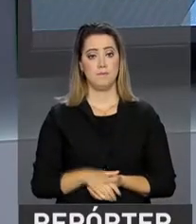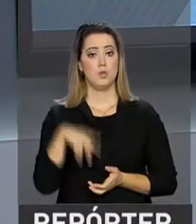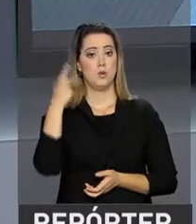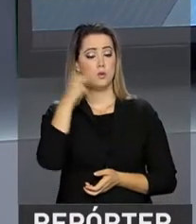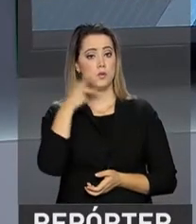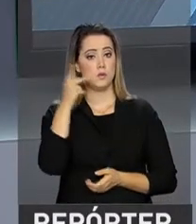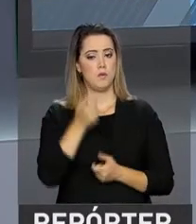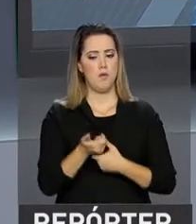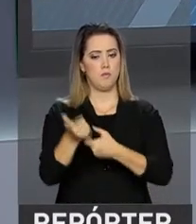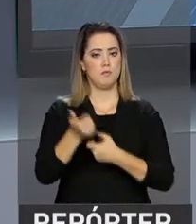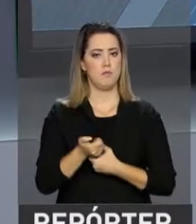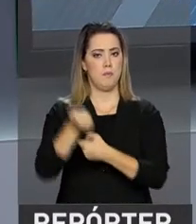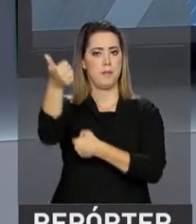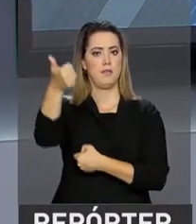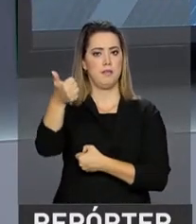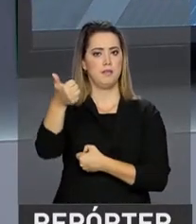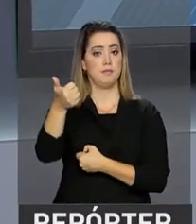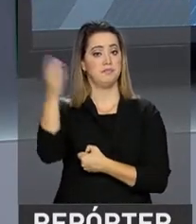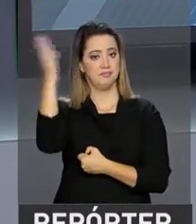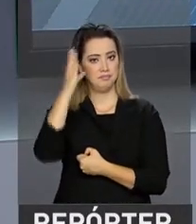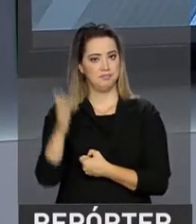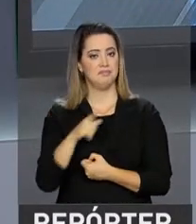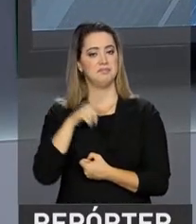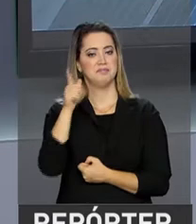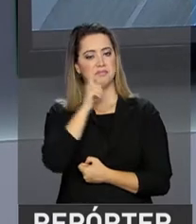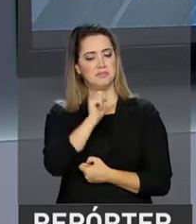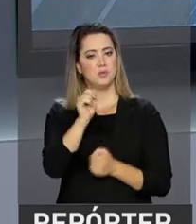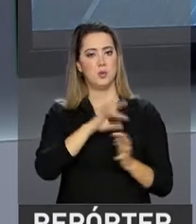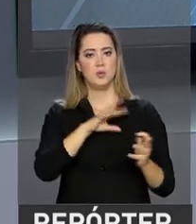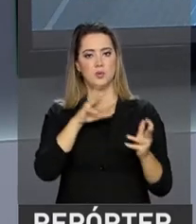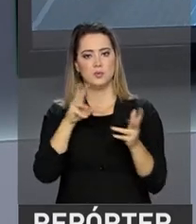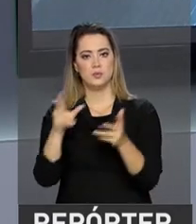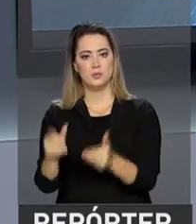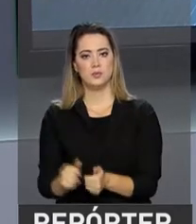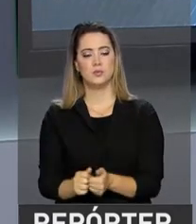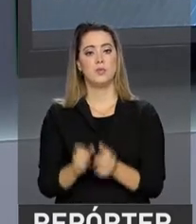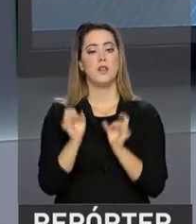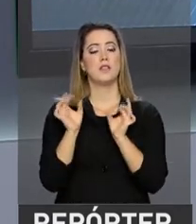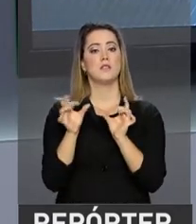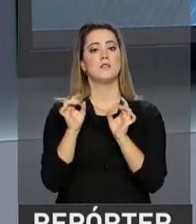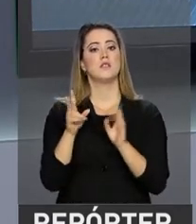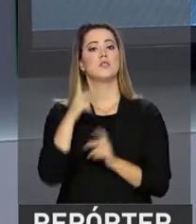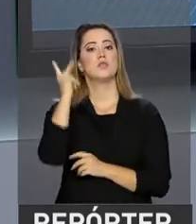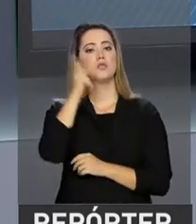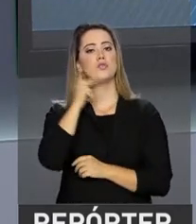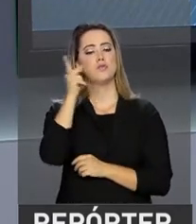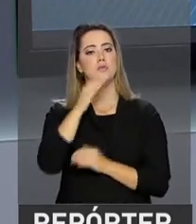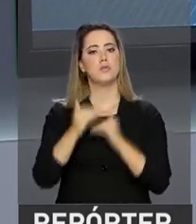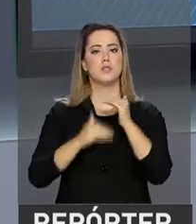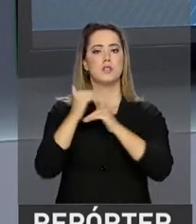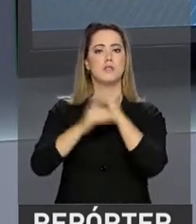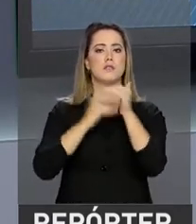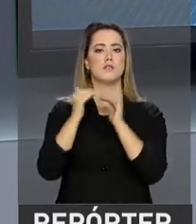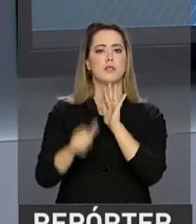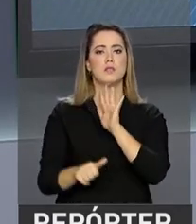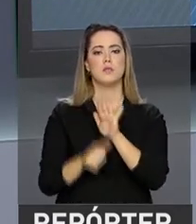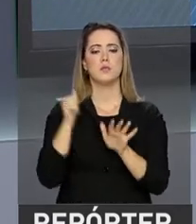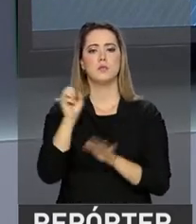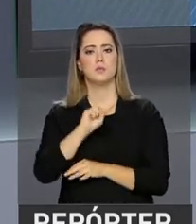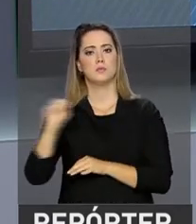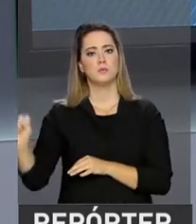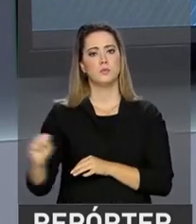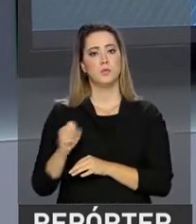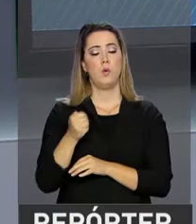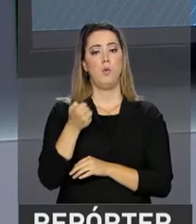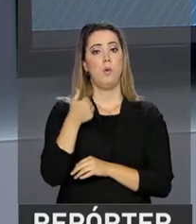as vendas de espumantes brasileiros tem conquistado o mercado internacional as exportações de vinhos cresceram no primeiro semestre quase